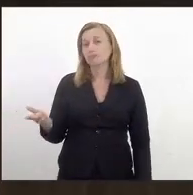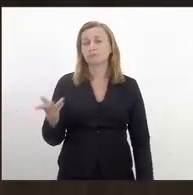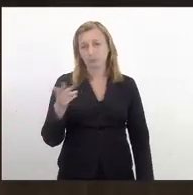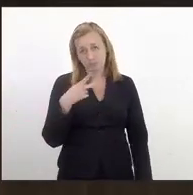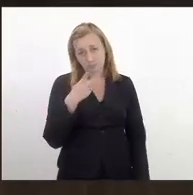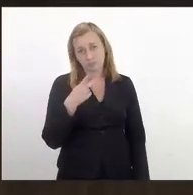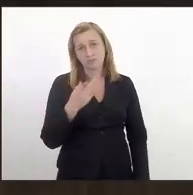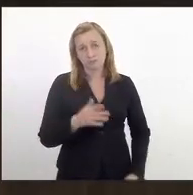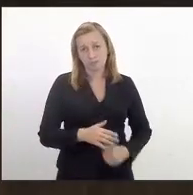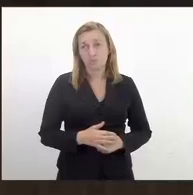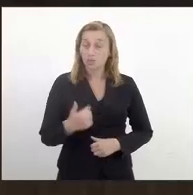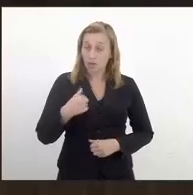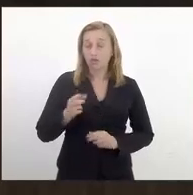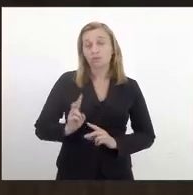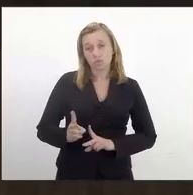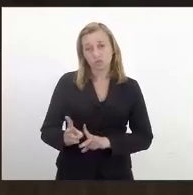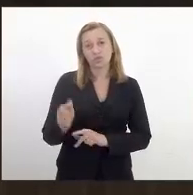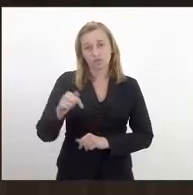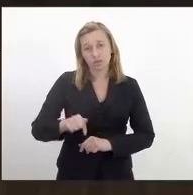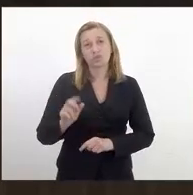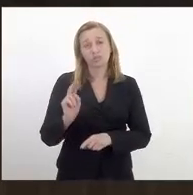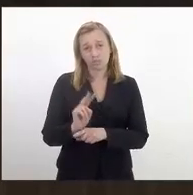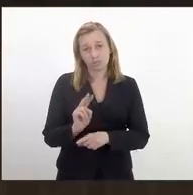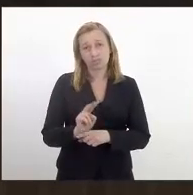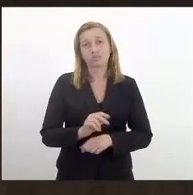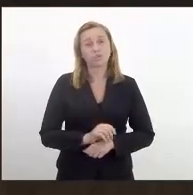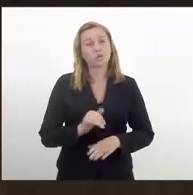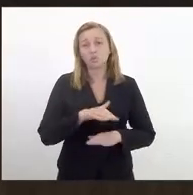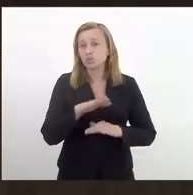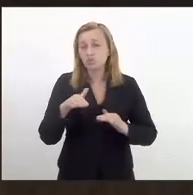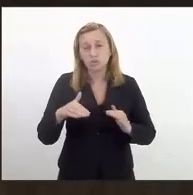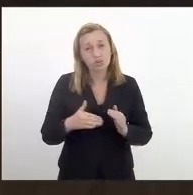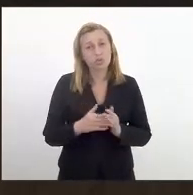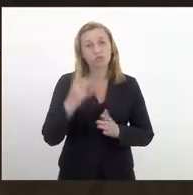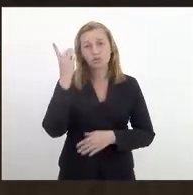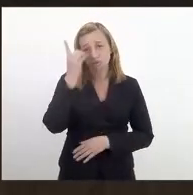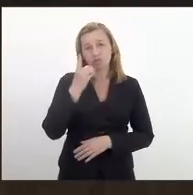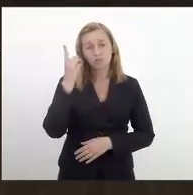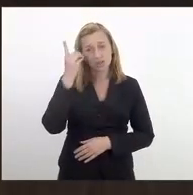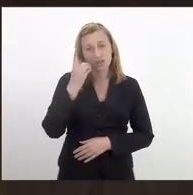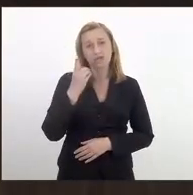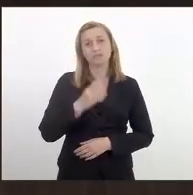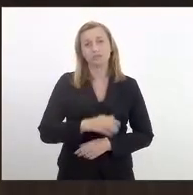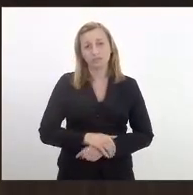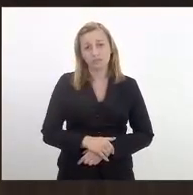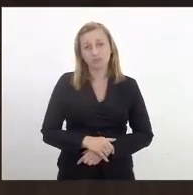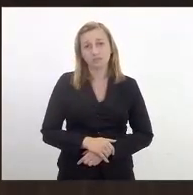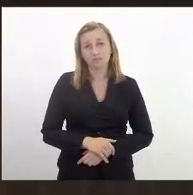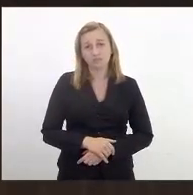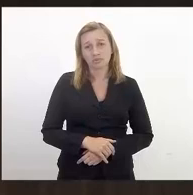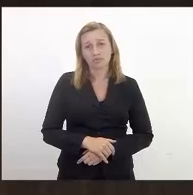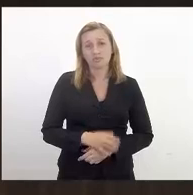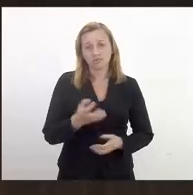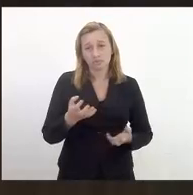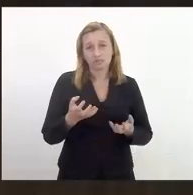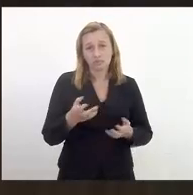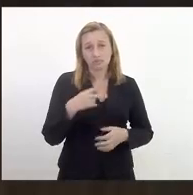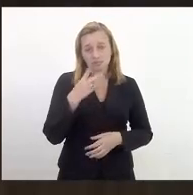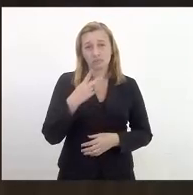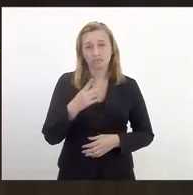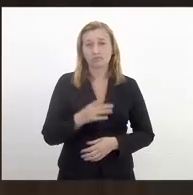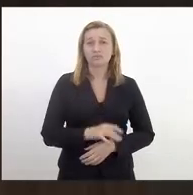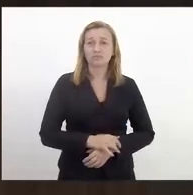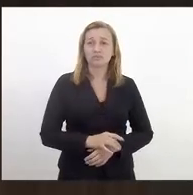dizer que continuarei aqui defendendo todos os parlamentares o seu médico tentando ajustar na